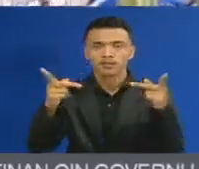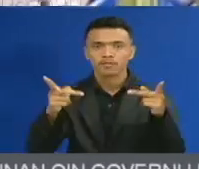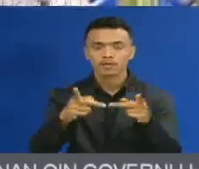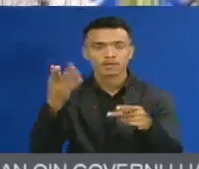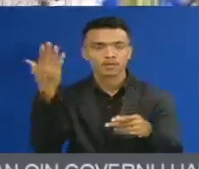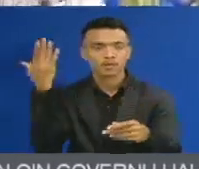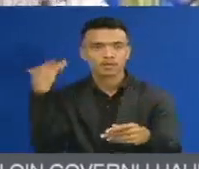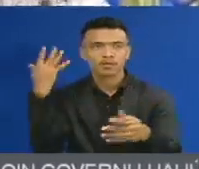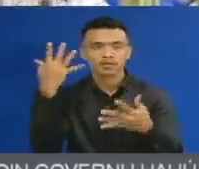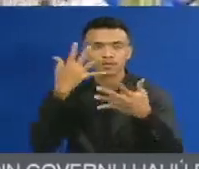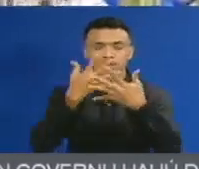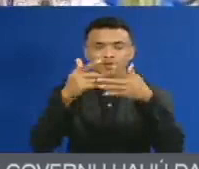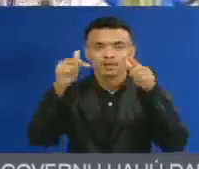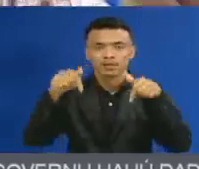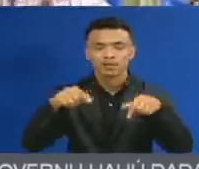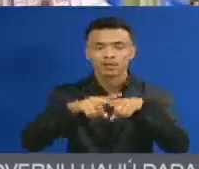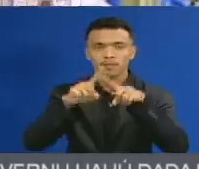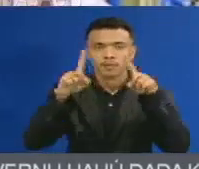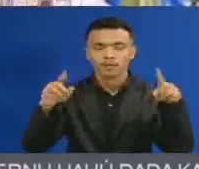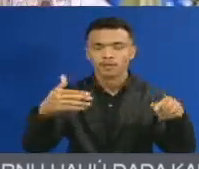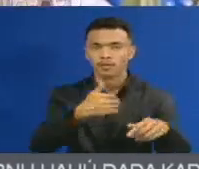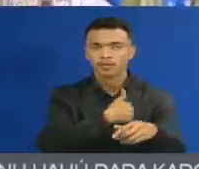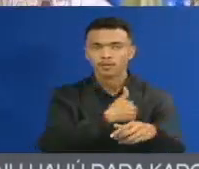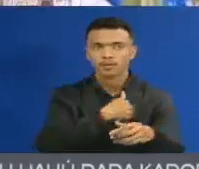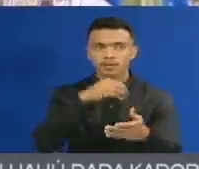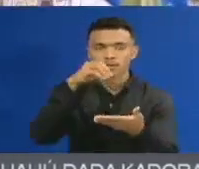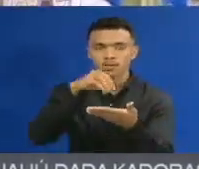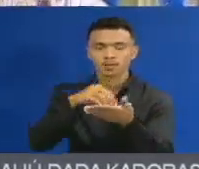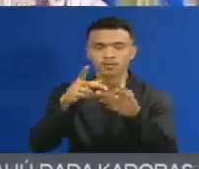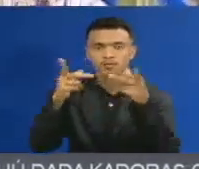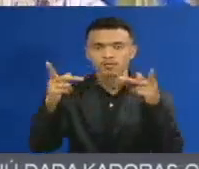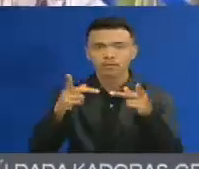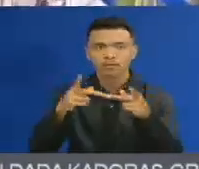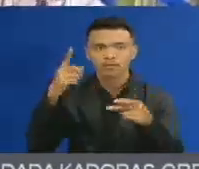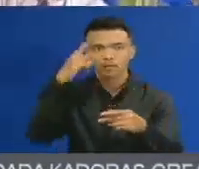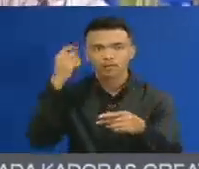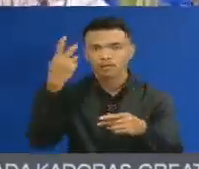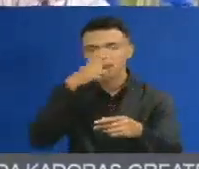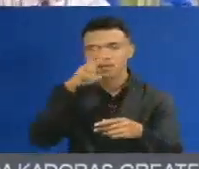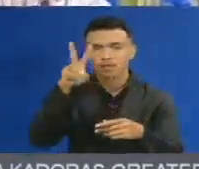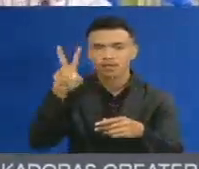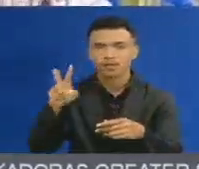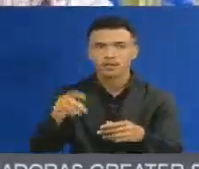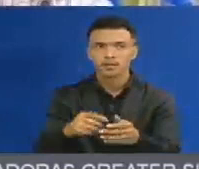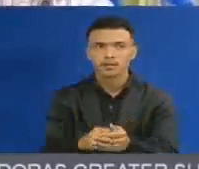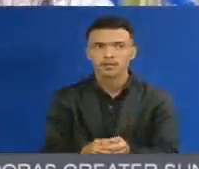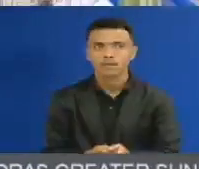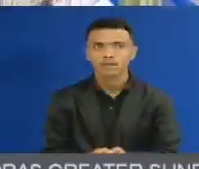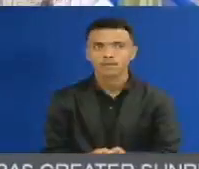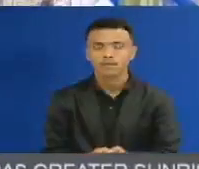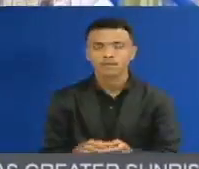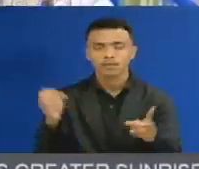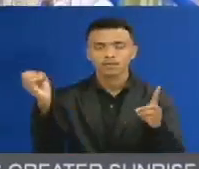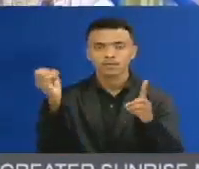uluk memang kadea duni hene mebe sijauk tau tanda idane ba tambah goro dadang ami haremos nia